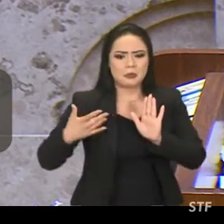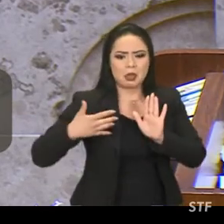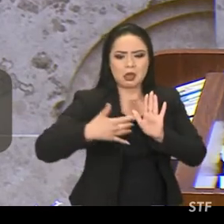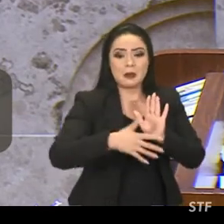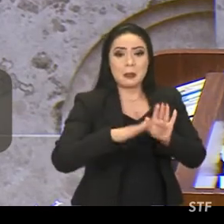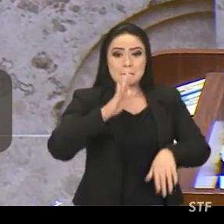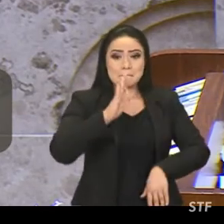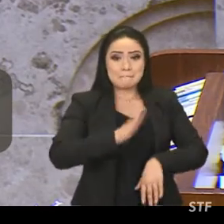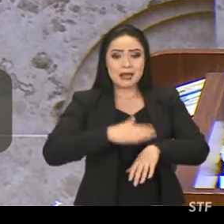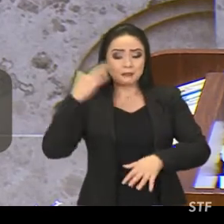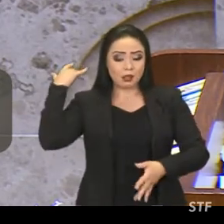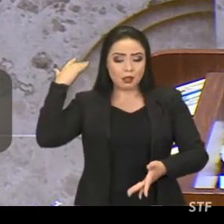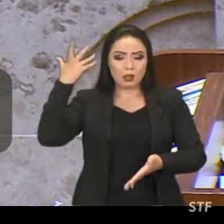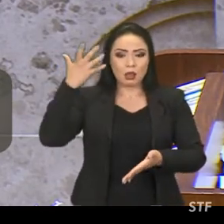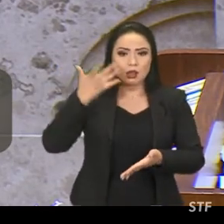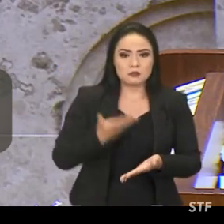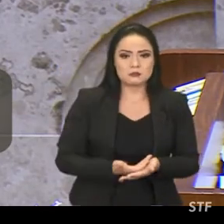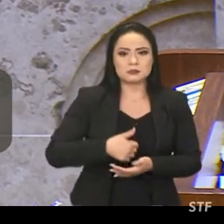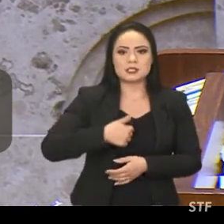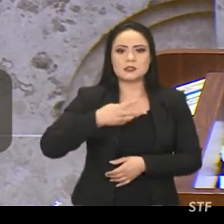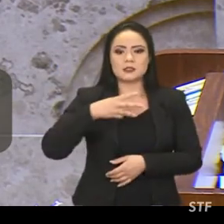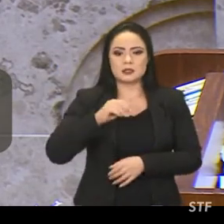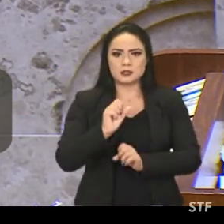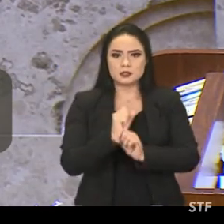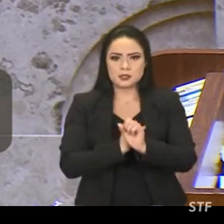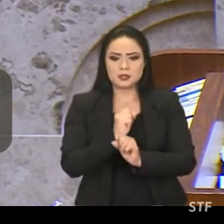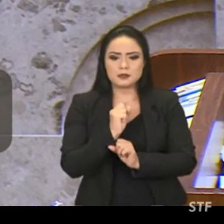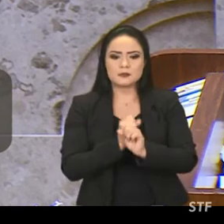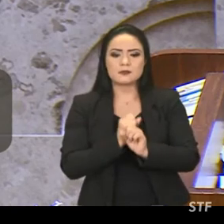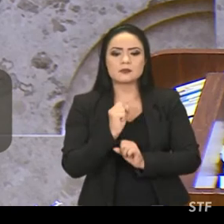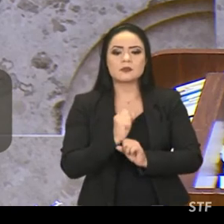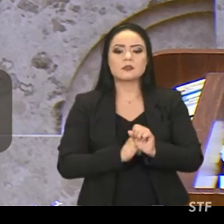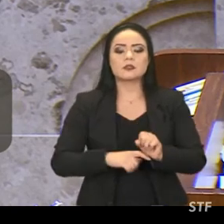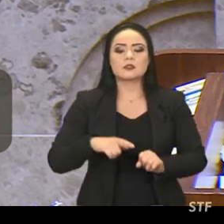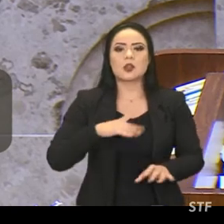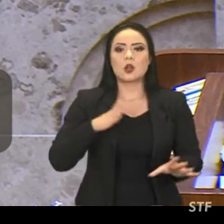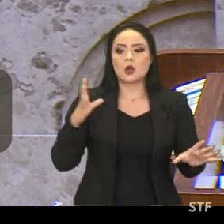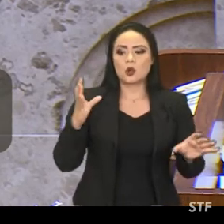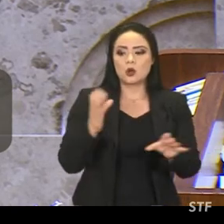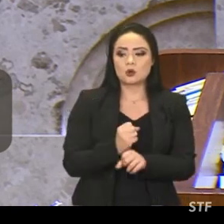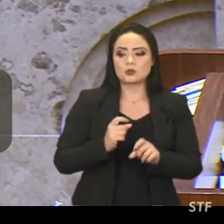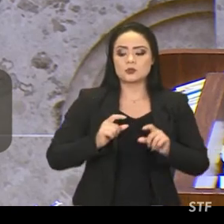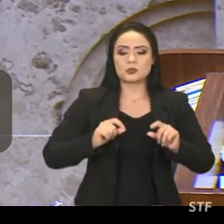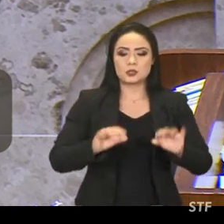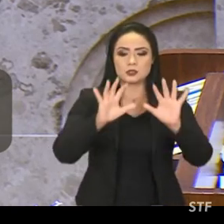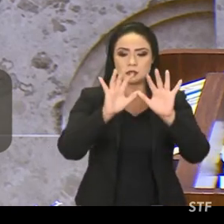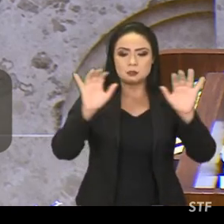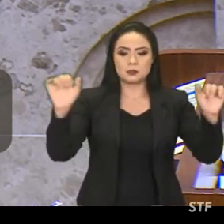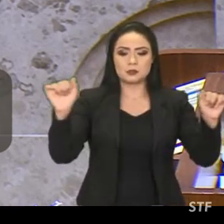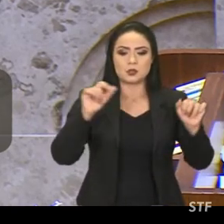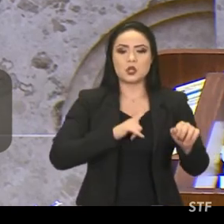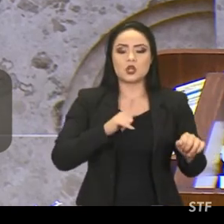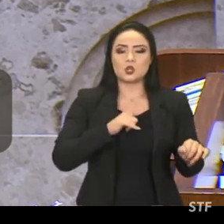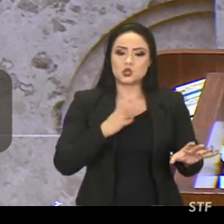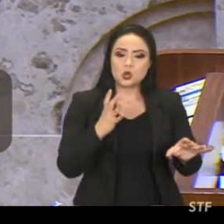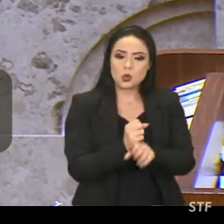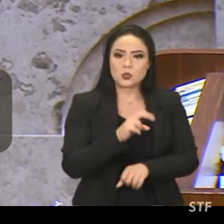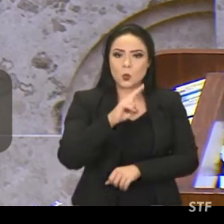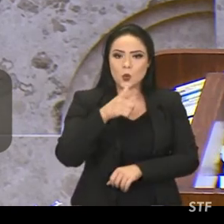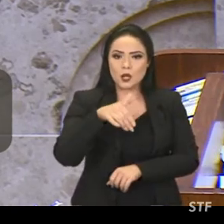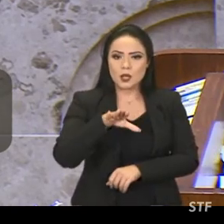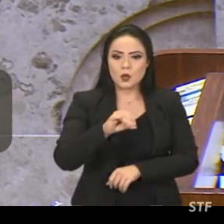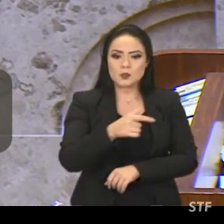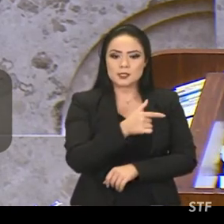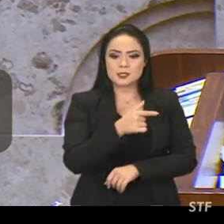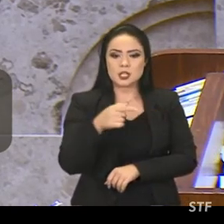anos e remonta à própria criação dos tribunais de contas, do Tribunal de Contas da União, em 7